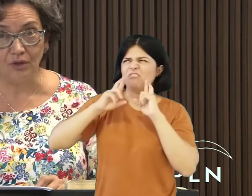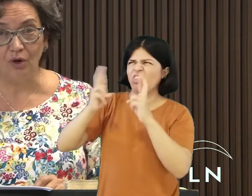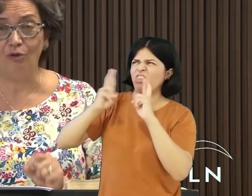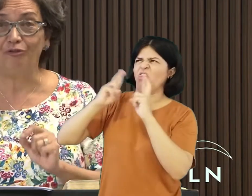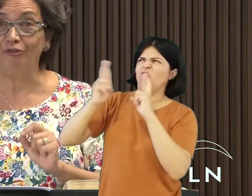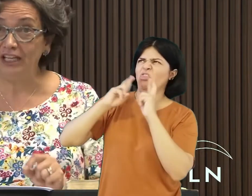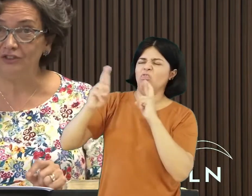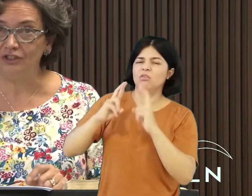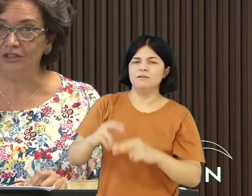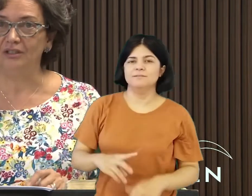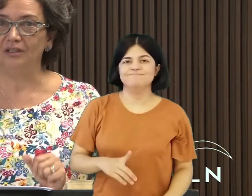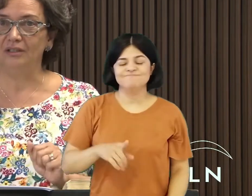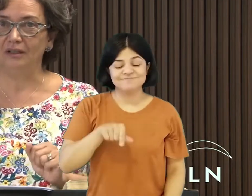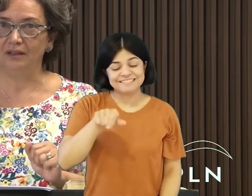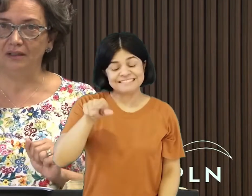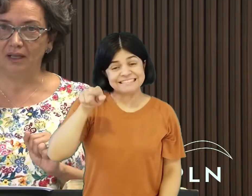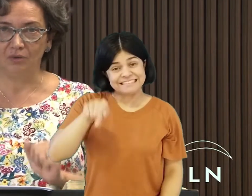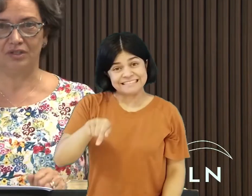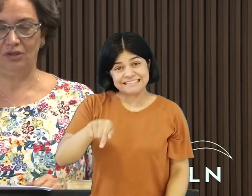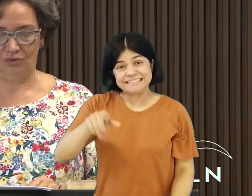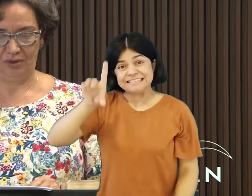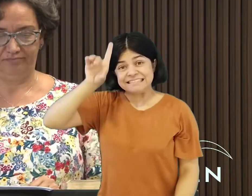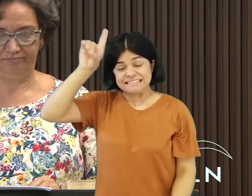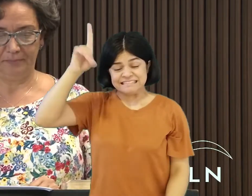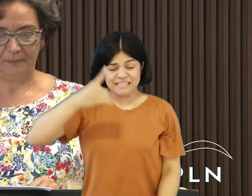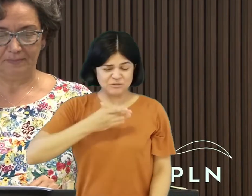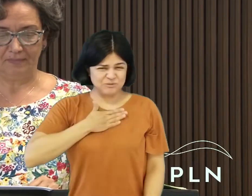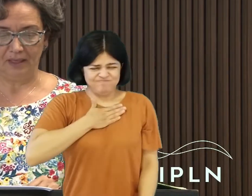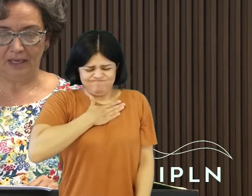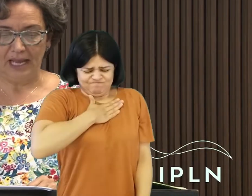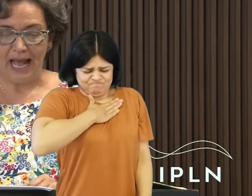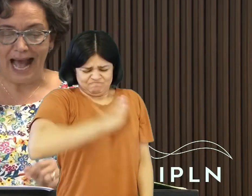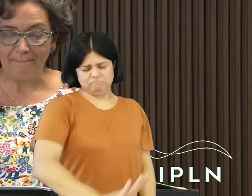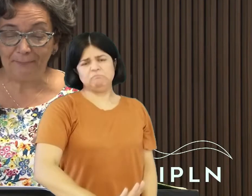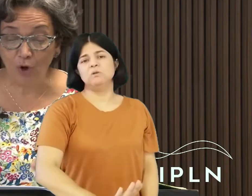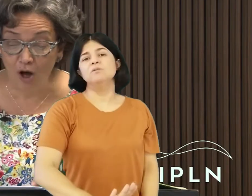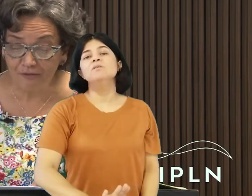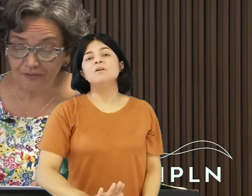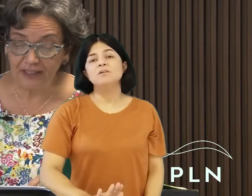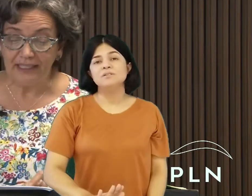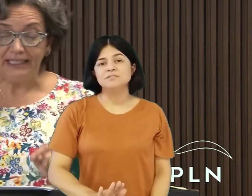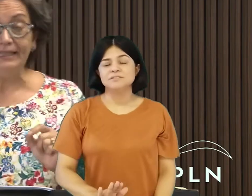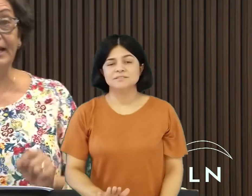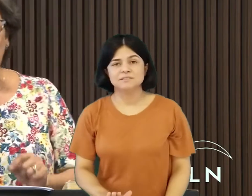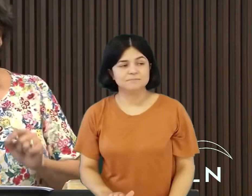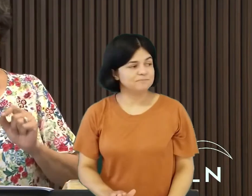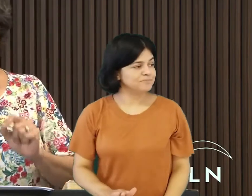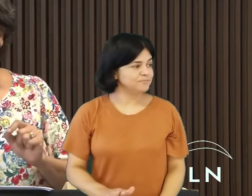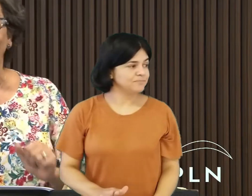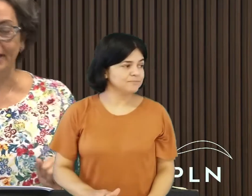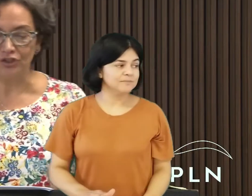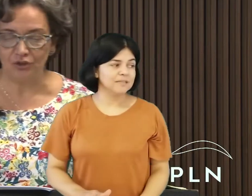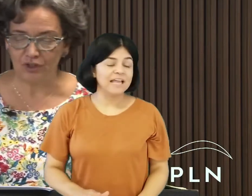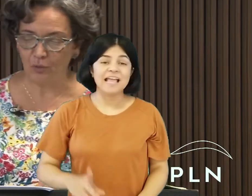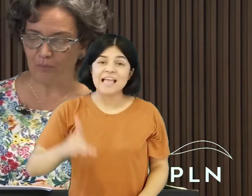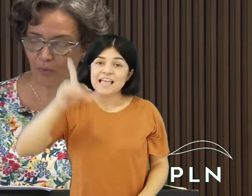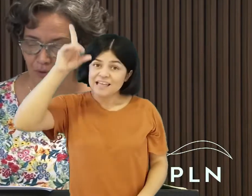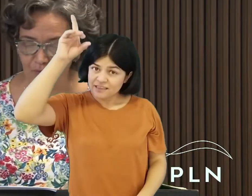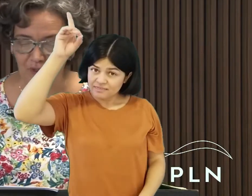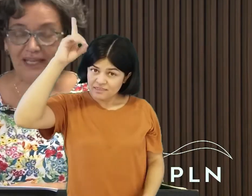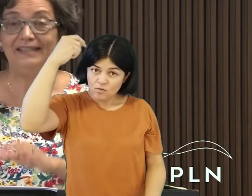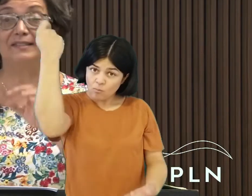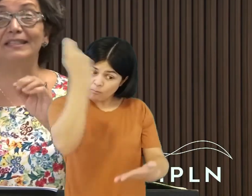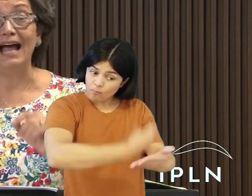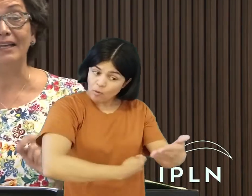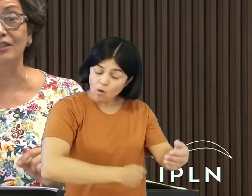isso ofende ao Senhor. A prova que Deus submete o seu